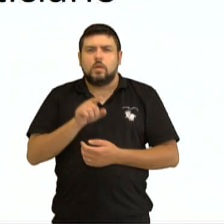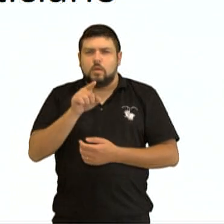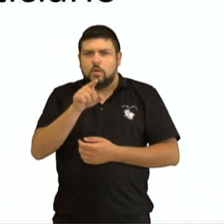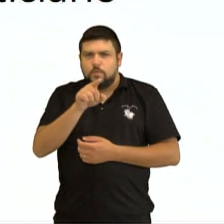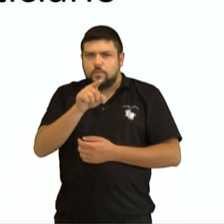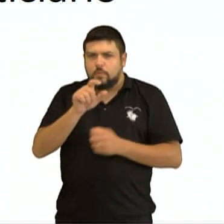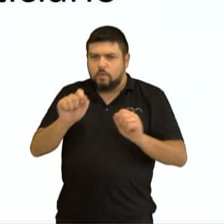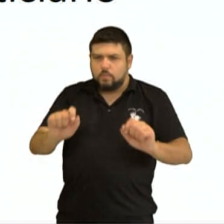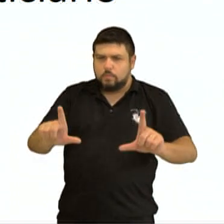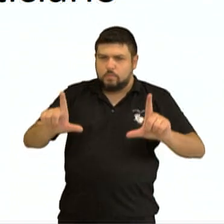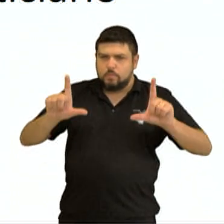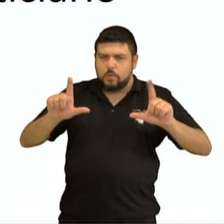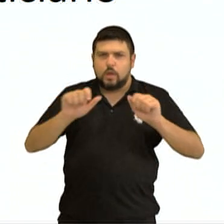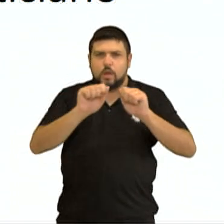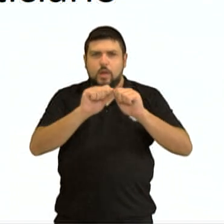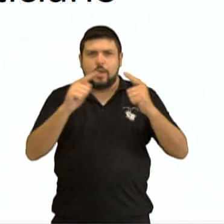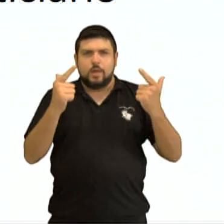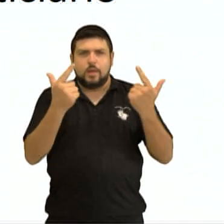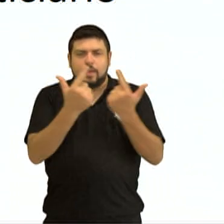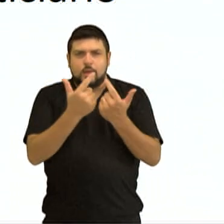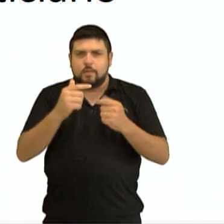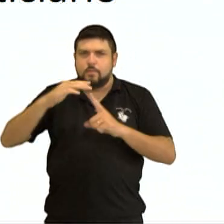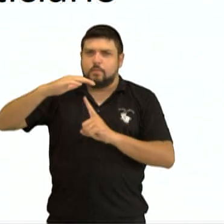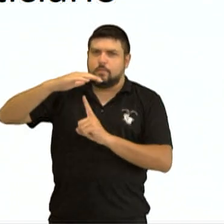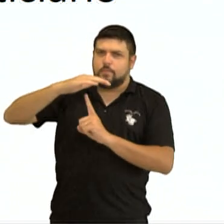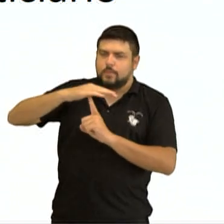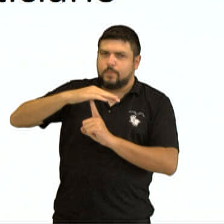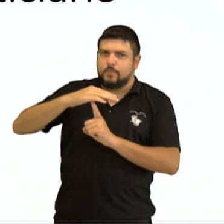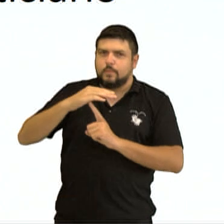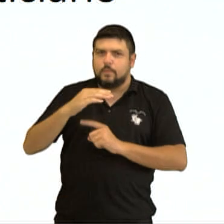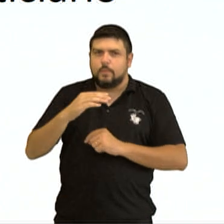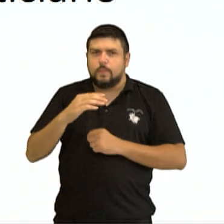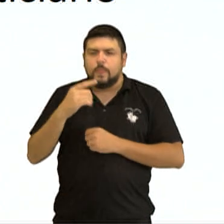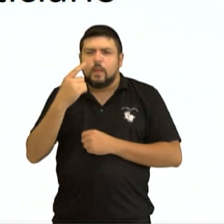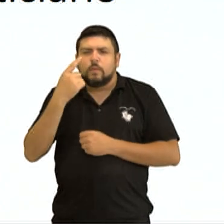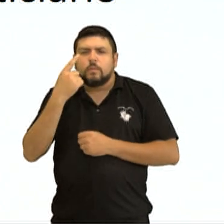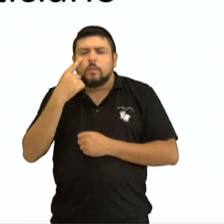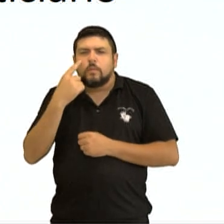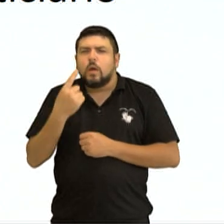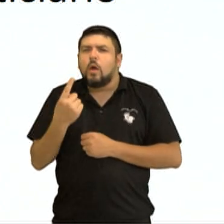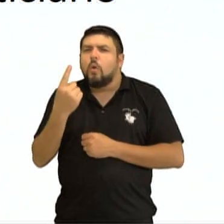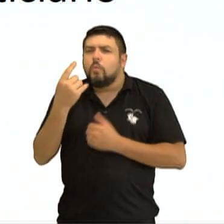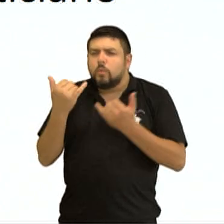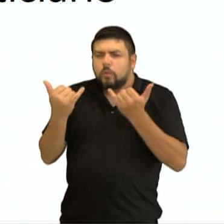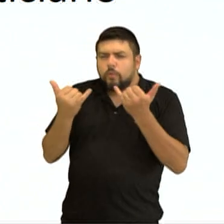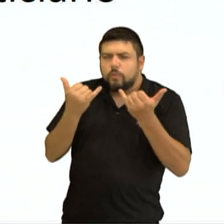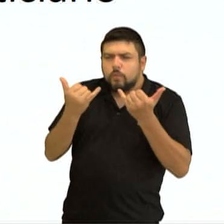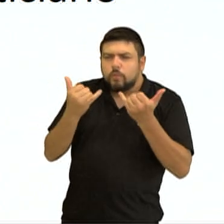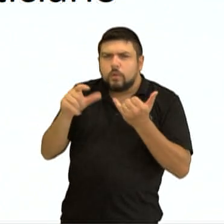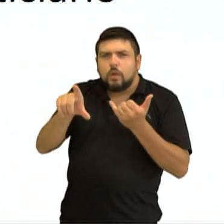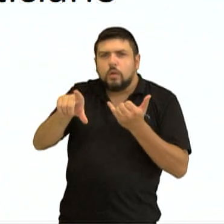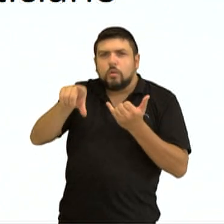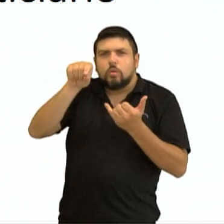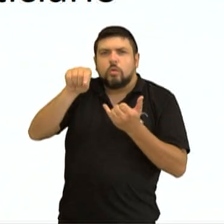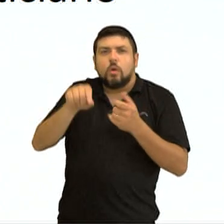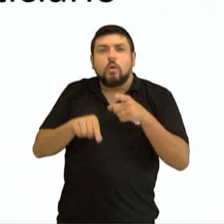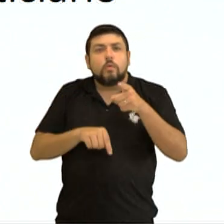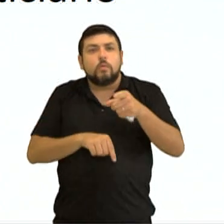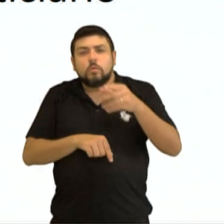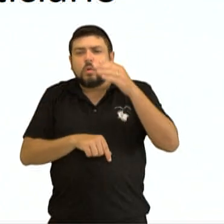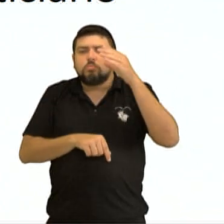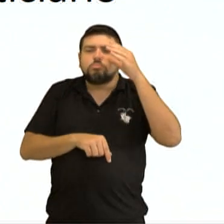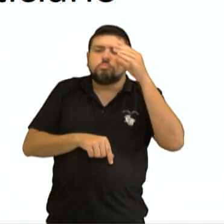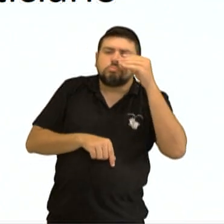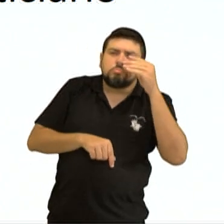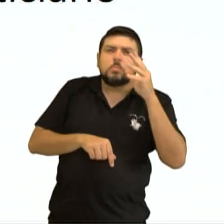do Paraná e aponte ao menos uma informação encontrada lá que achou interessante